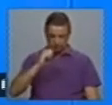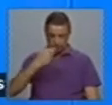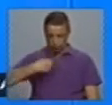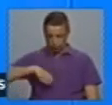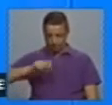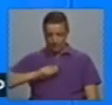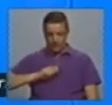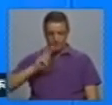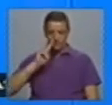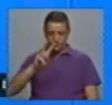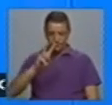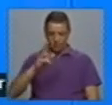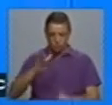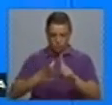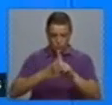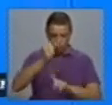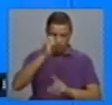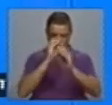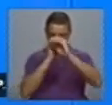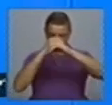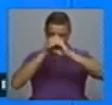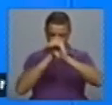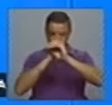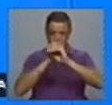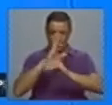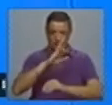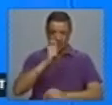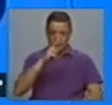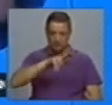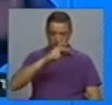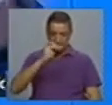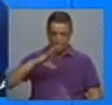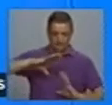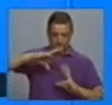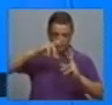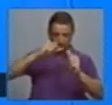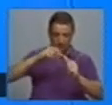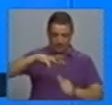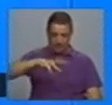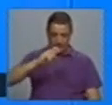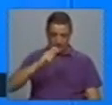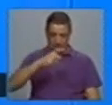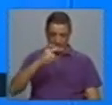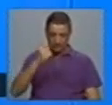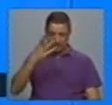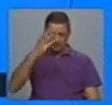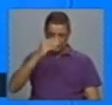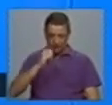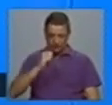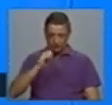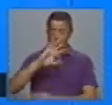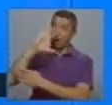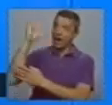esta detecção na atmosfera deste exoplaneta. Portanto, todo um conjunto de metais detectados na atmosfera deste